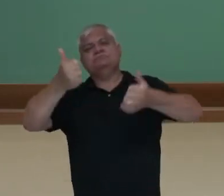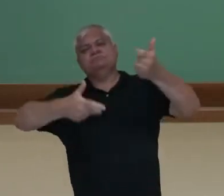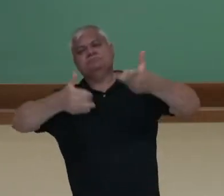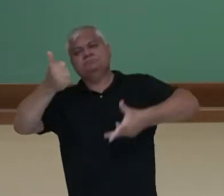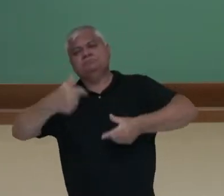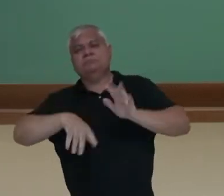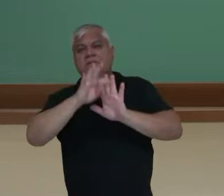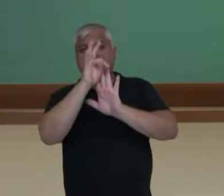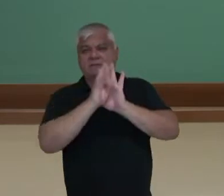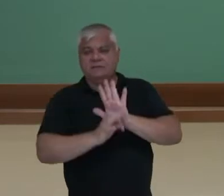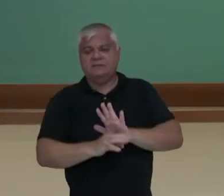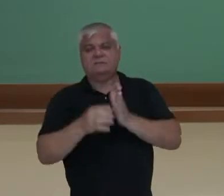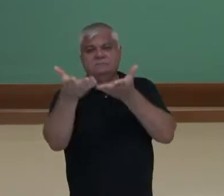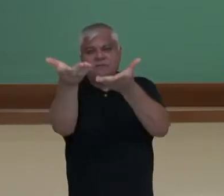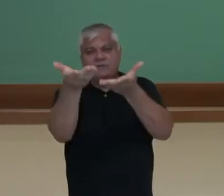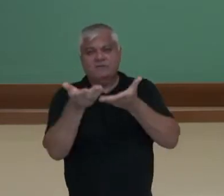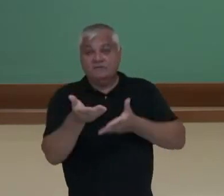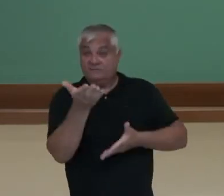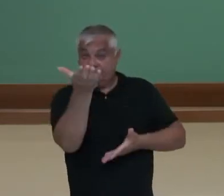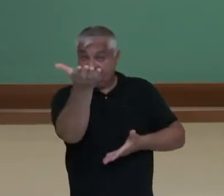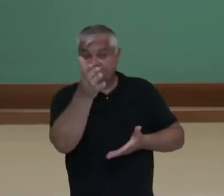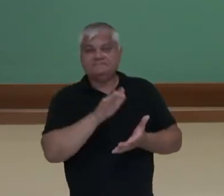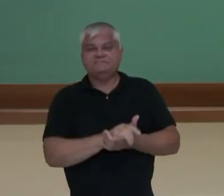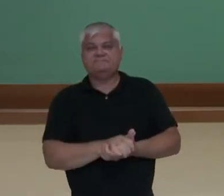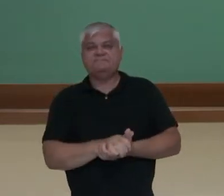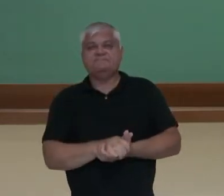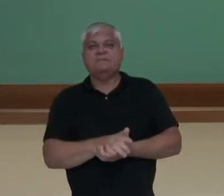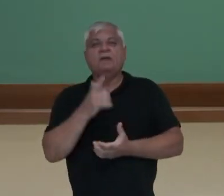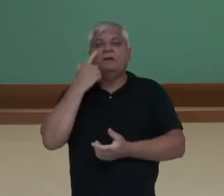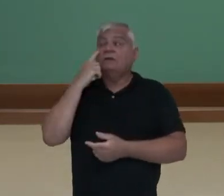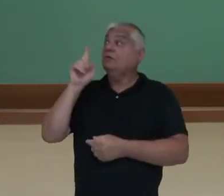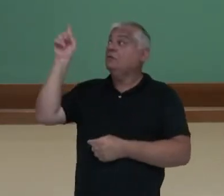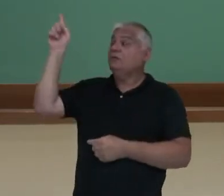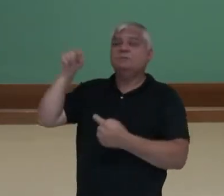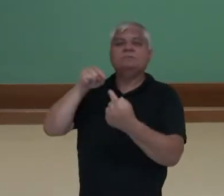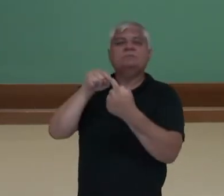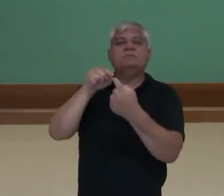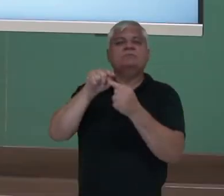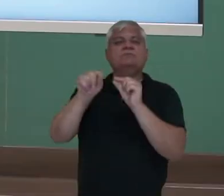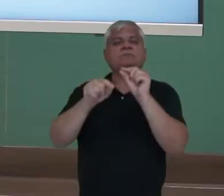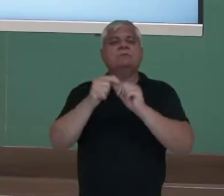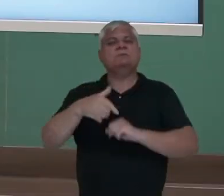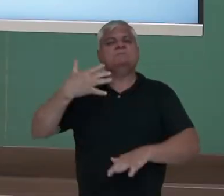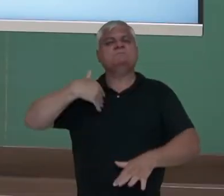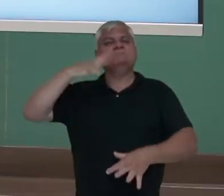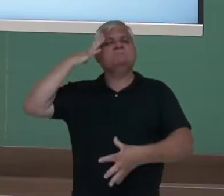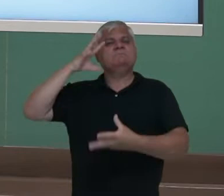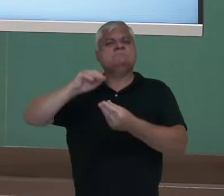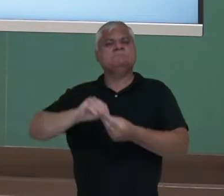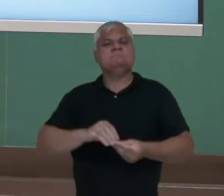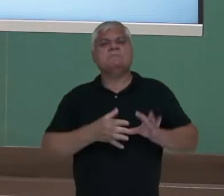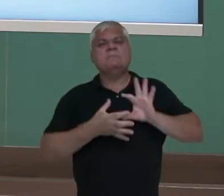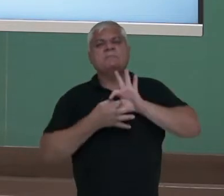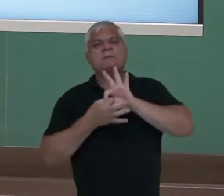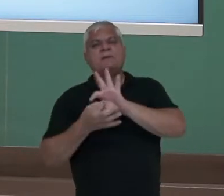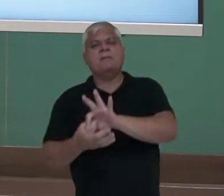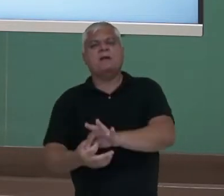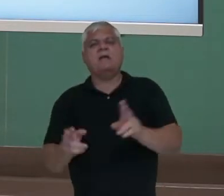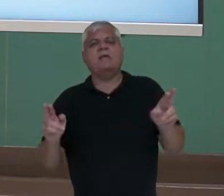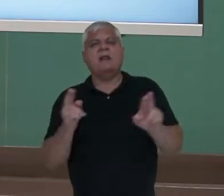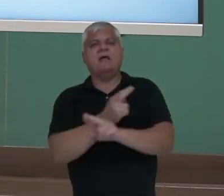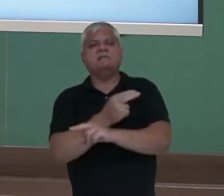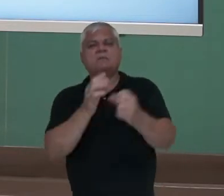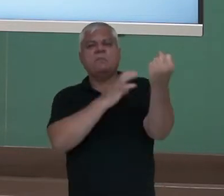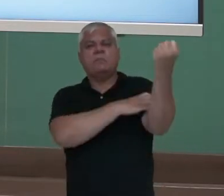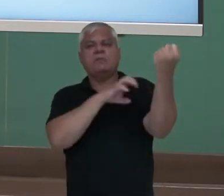textos. E é o convite que eu faço a você. Vamos olhar o nosso objetivo, né? Compreender e contextualizar as relações de